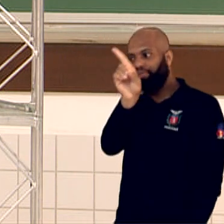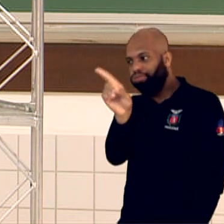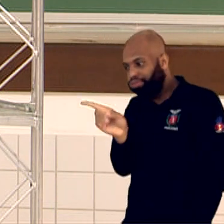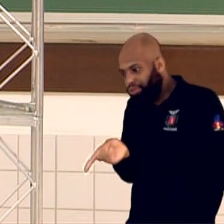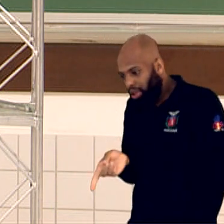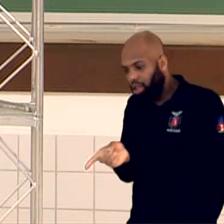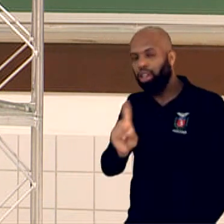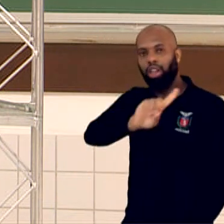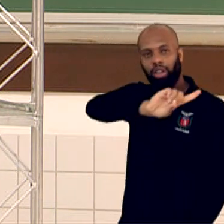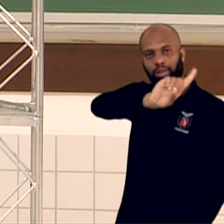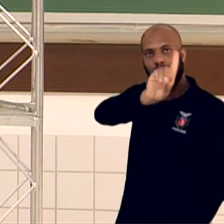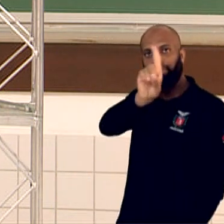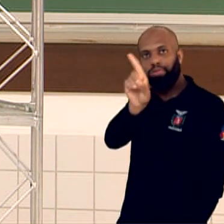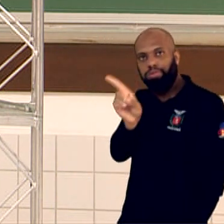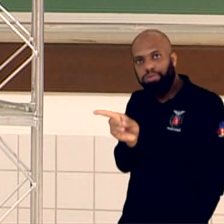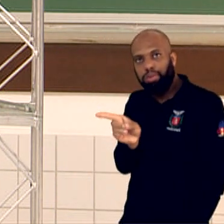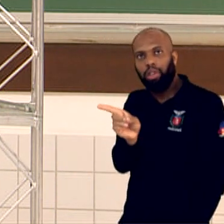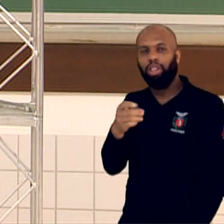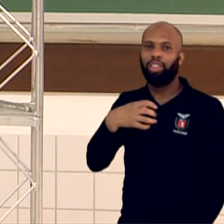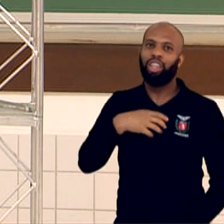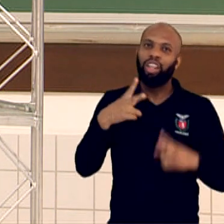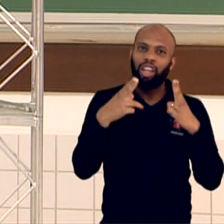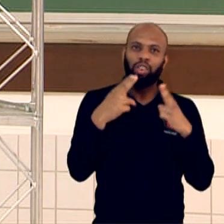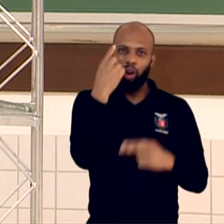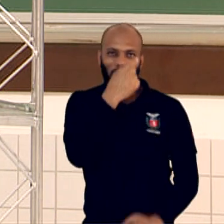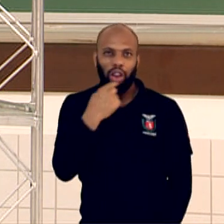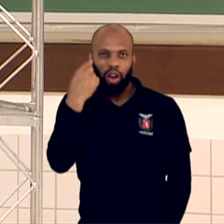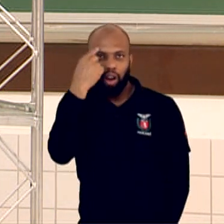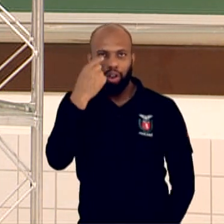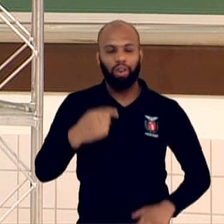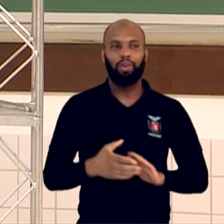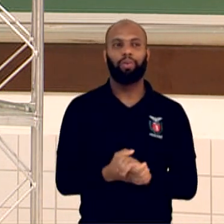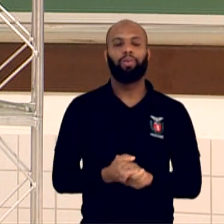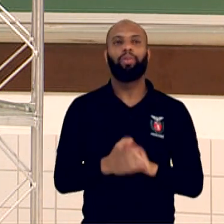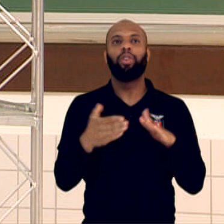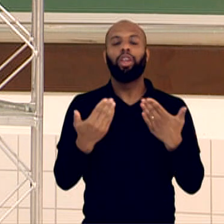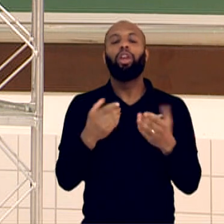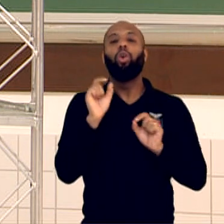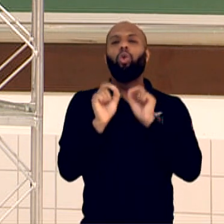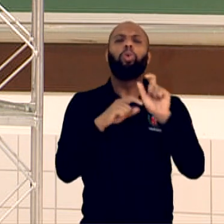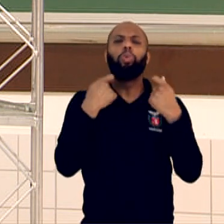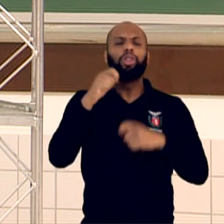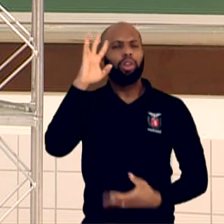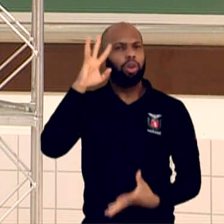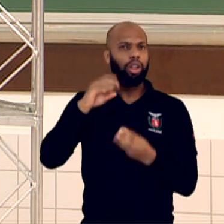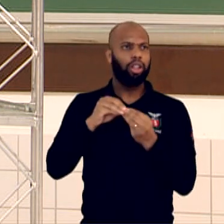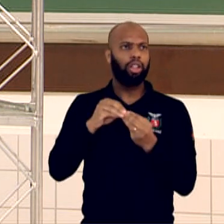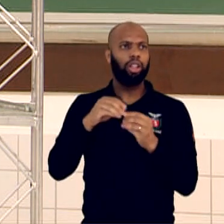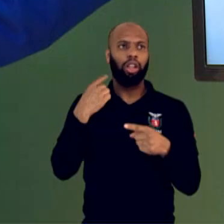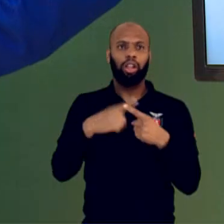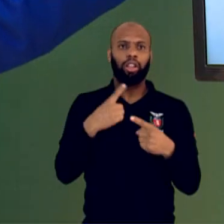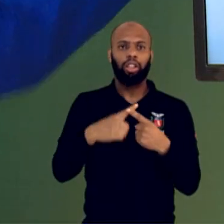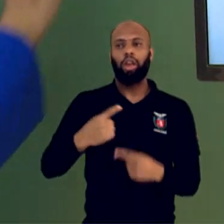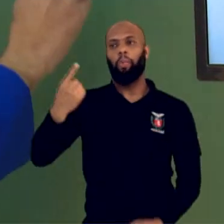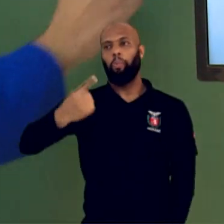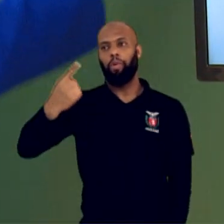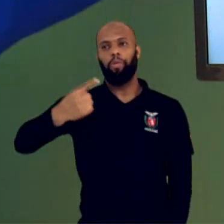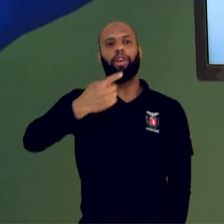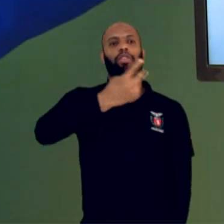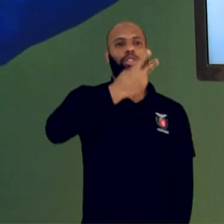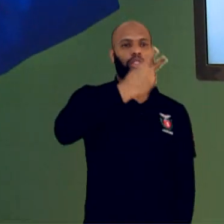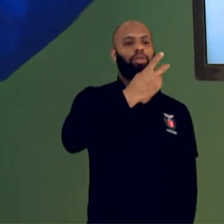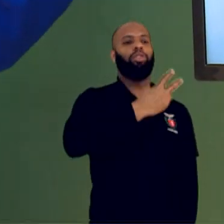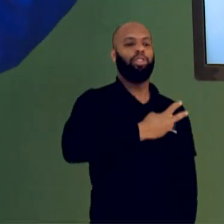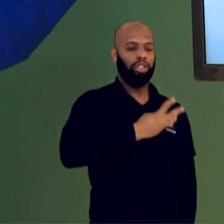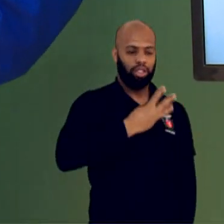sentido horário, sentido do ponteiro do relógio. Então, o que eu tenho que entender nesse caso? Os quadrantes não mudam de posição, continua